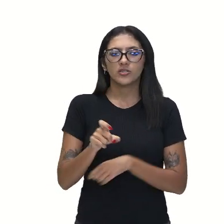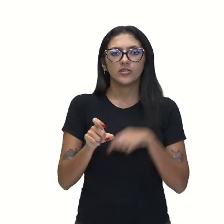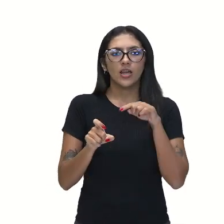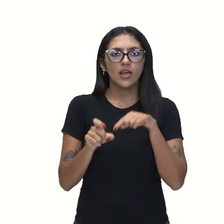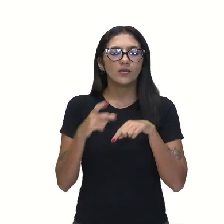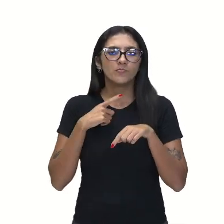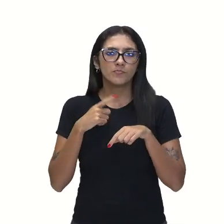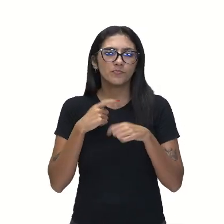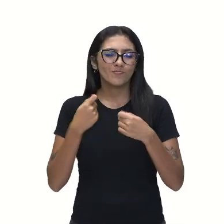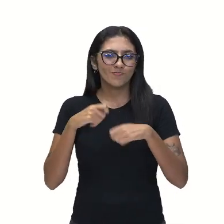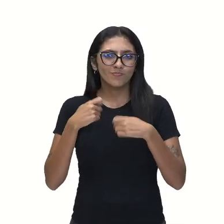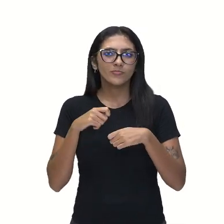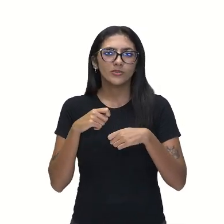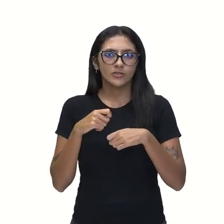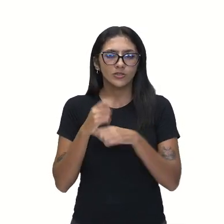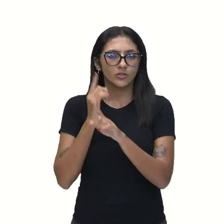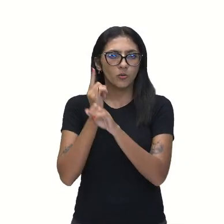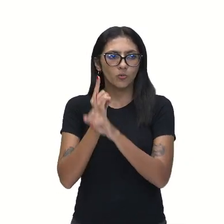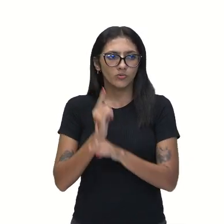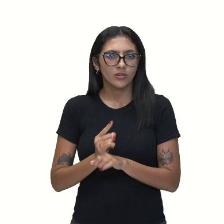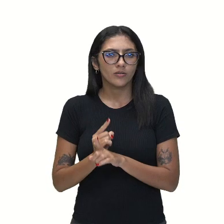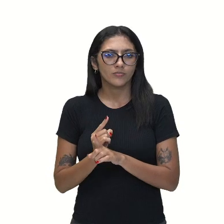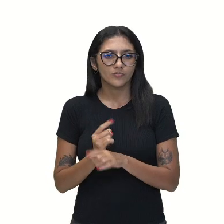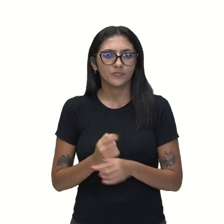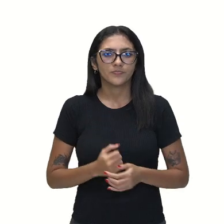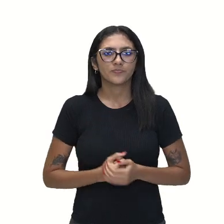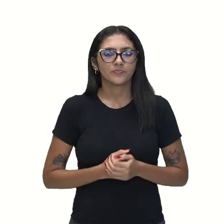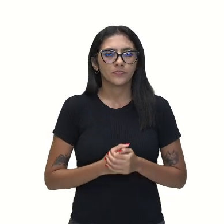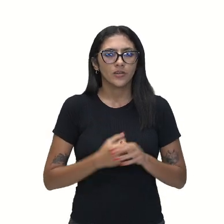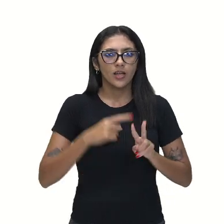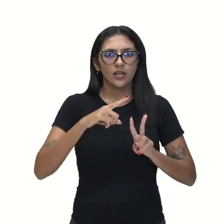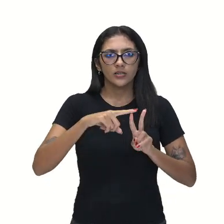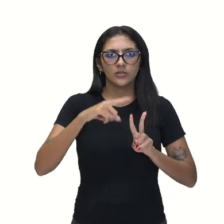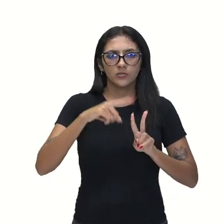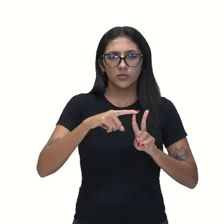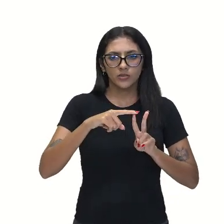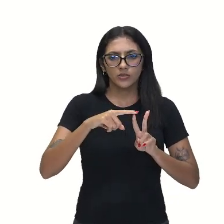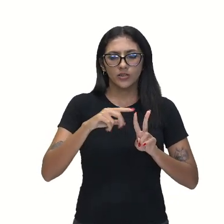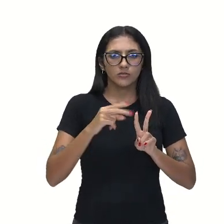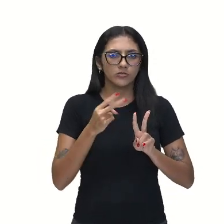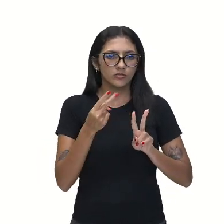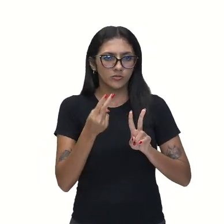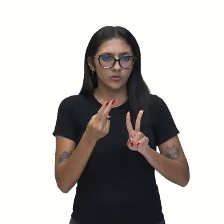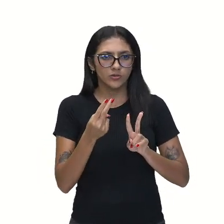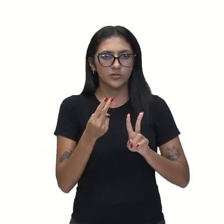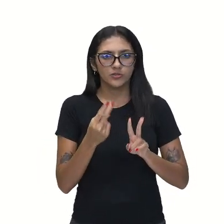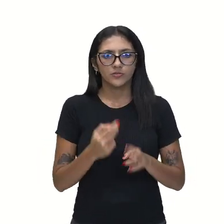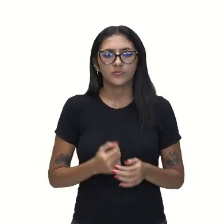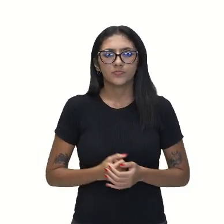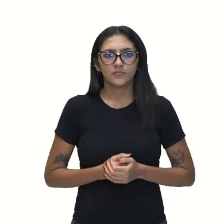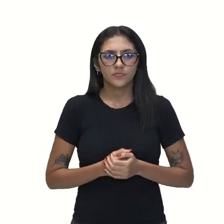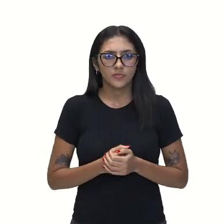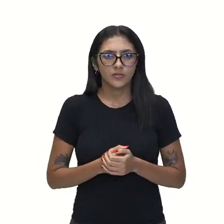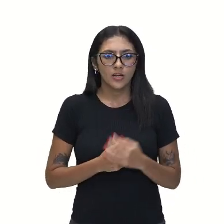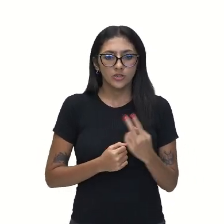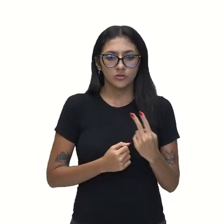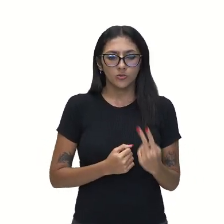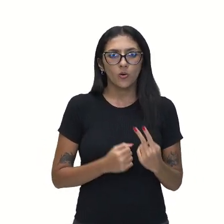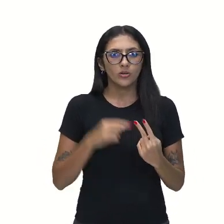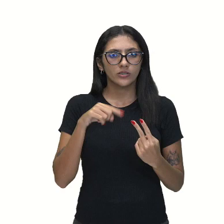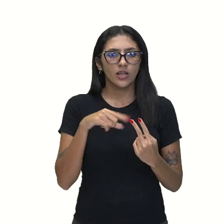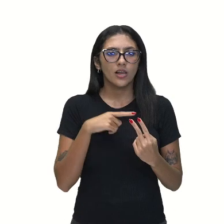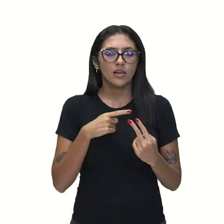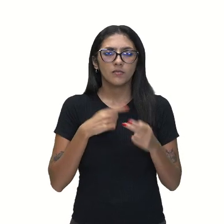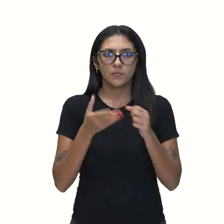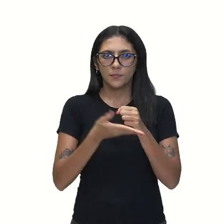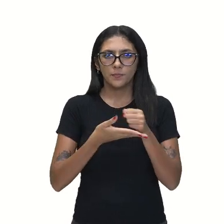não conhecemos, tá? Raiz quadrada de 2 é o logaritmando. E 2 é a base,